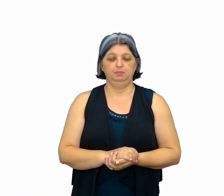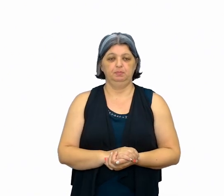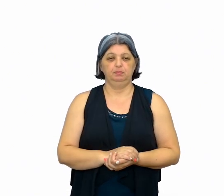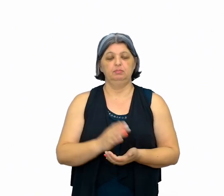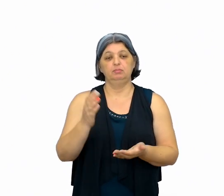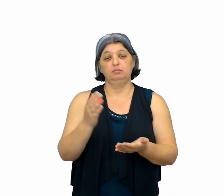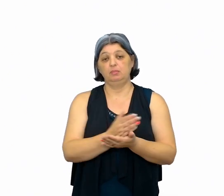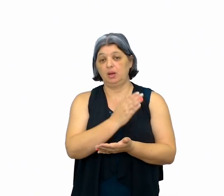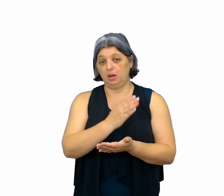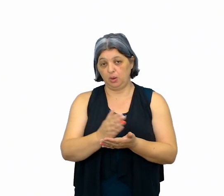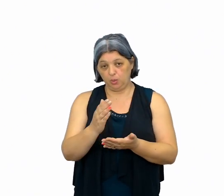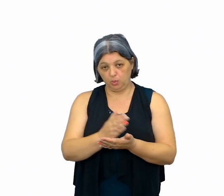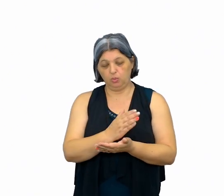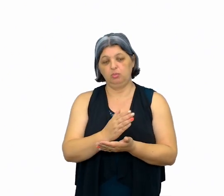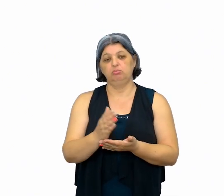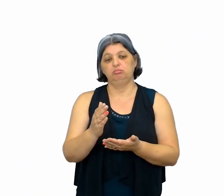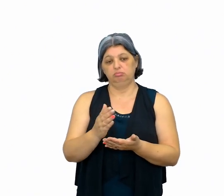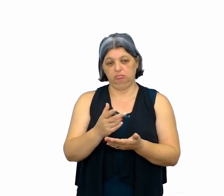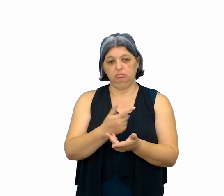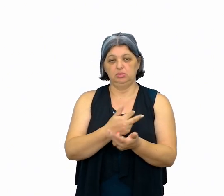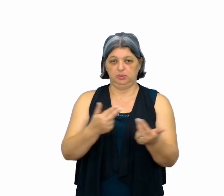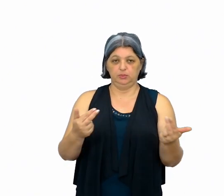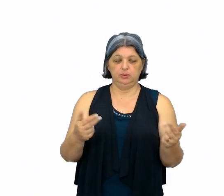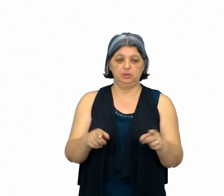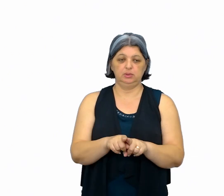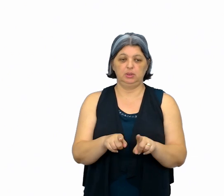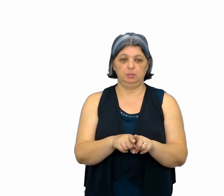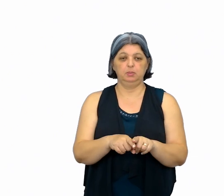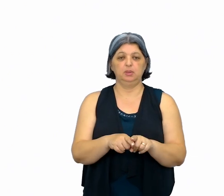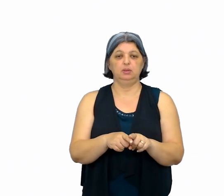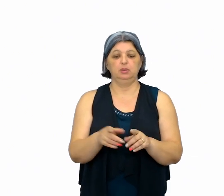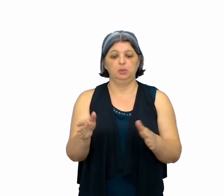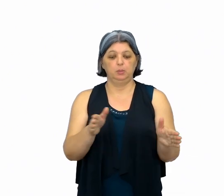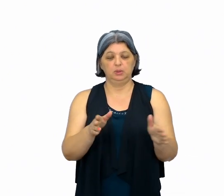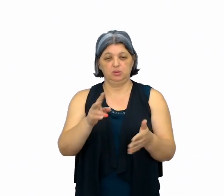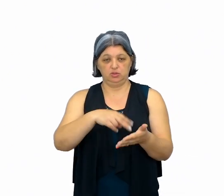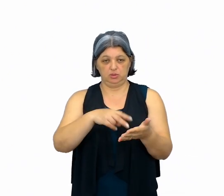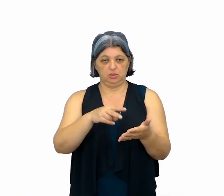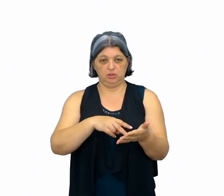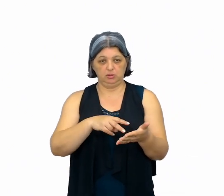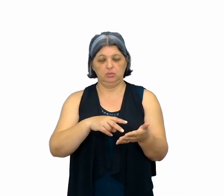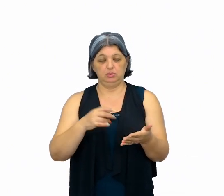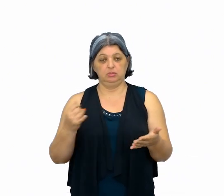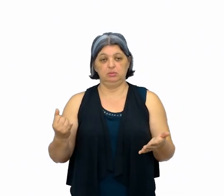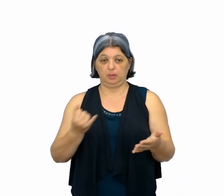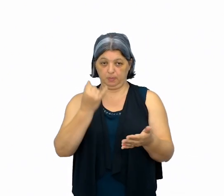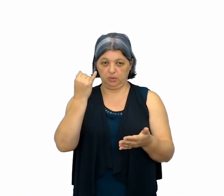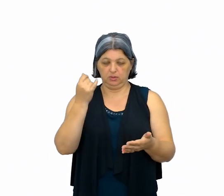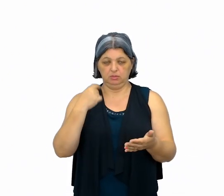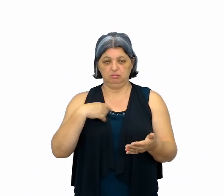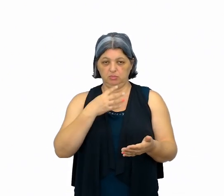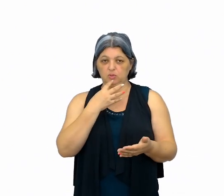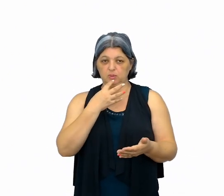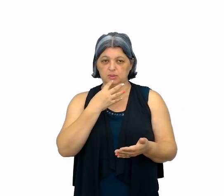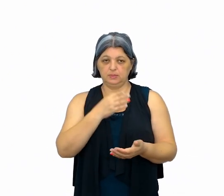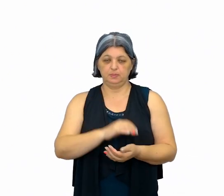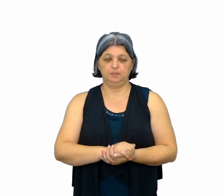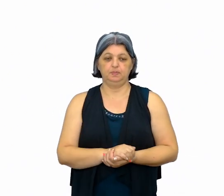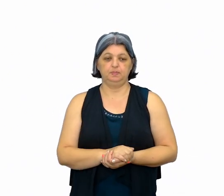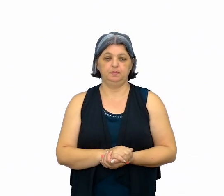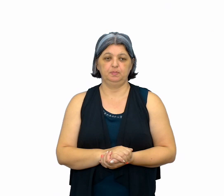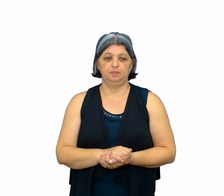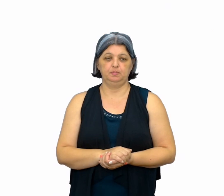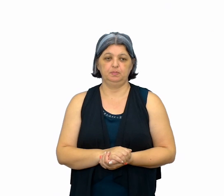Alguns expedientes importantes durante a leitura precisam ser acionados. Vamos conhecê-los?